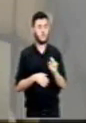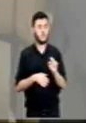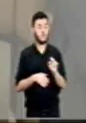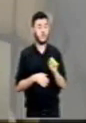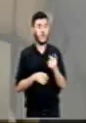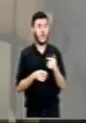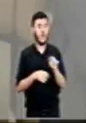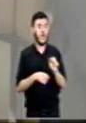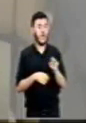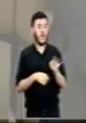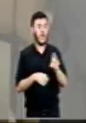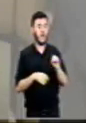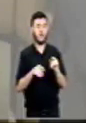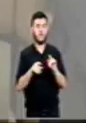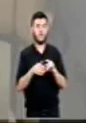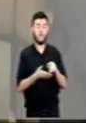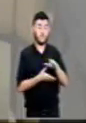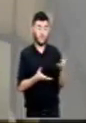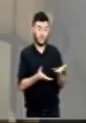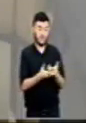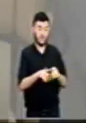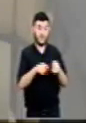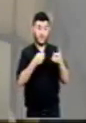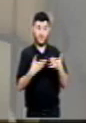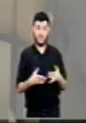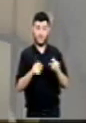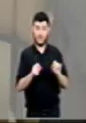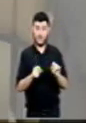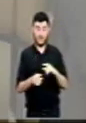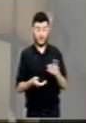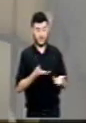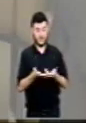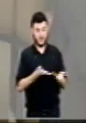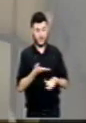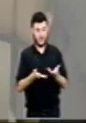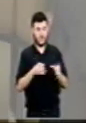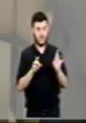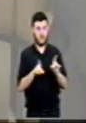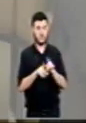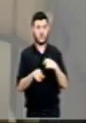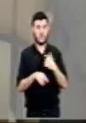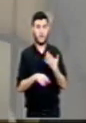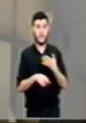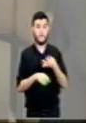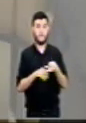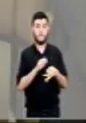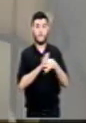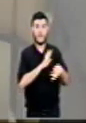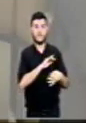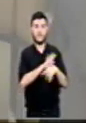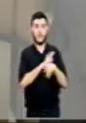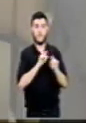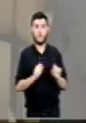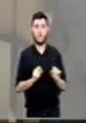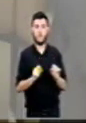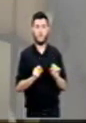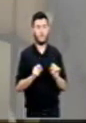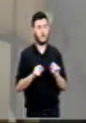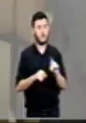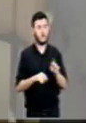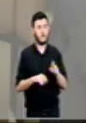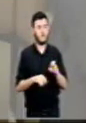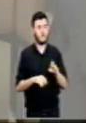entendimento jurisprudencial SUS mencionado, por não se tratar de simples menção a detentor de prerrogativa de foro, nem muito